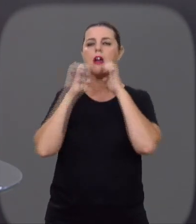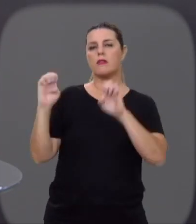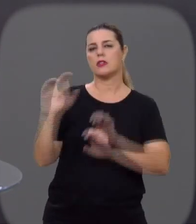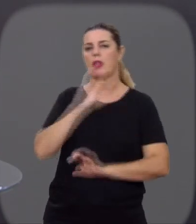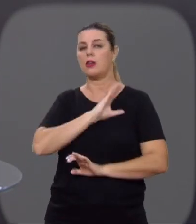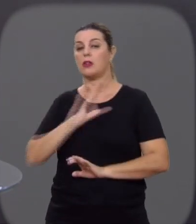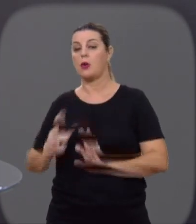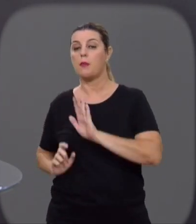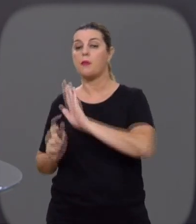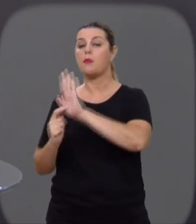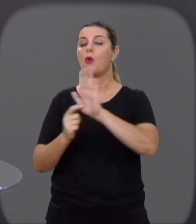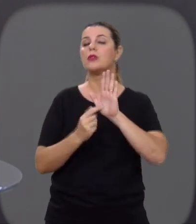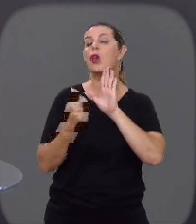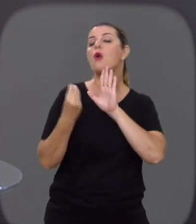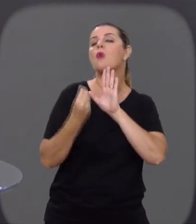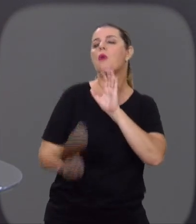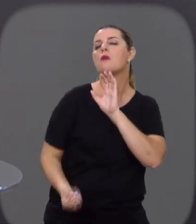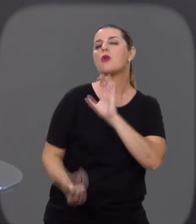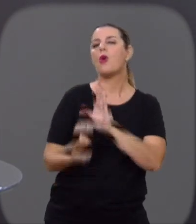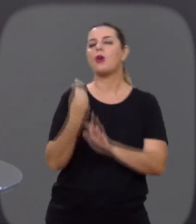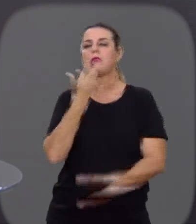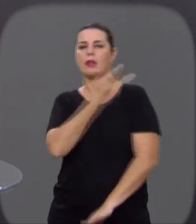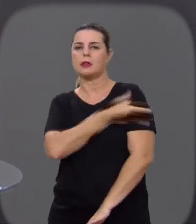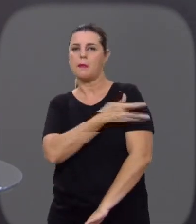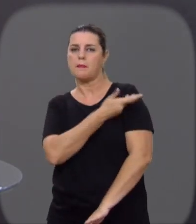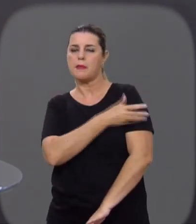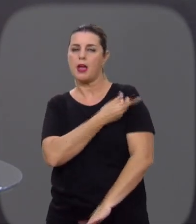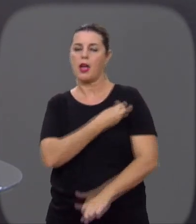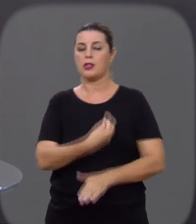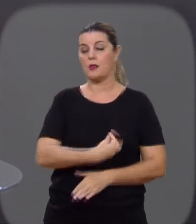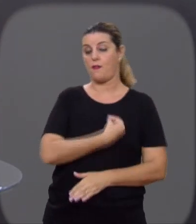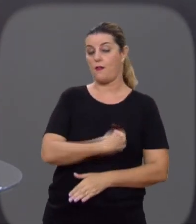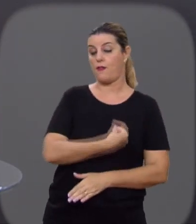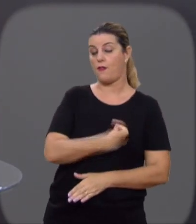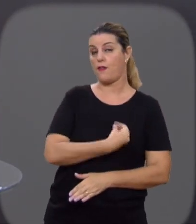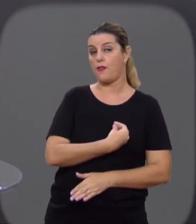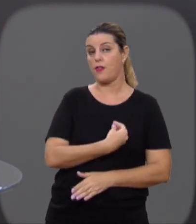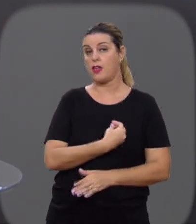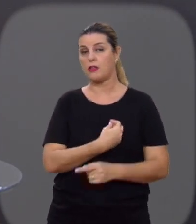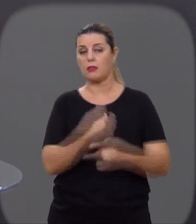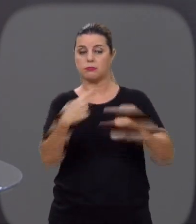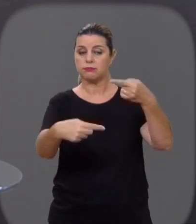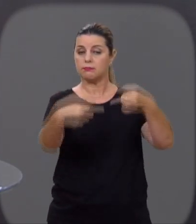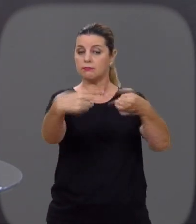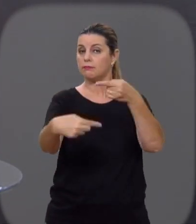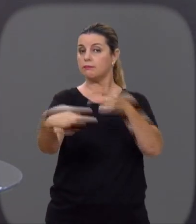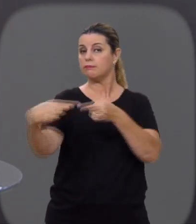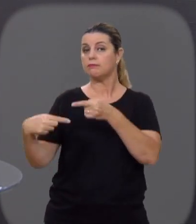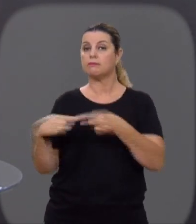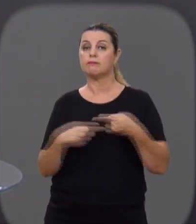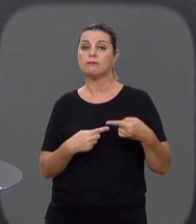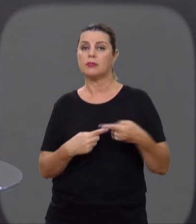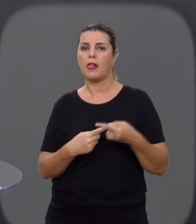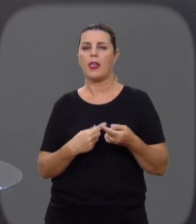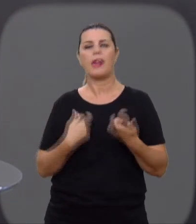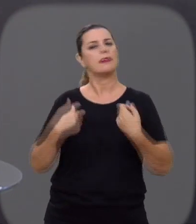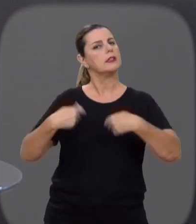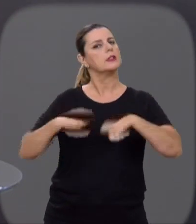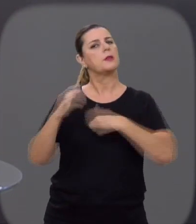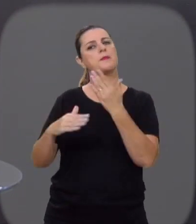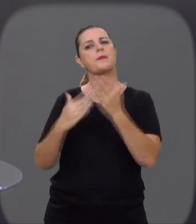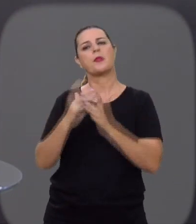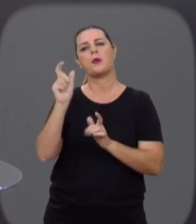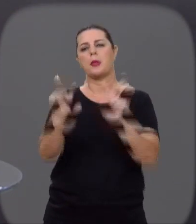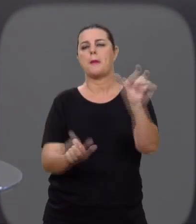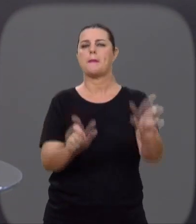Cristo, mostrar como isso funciona na prática, na vida, confrontar pecados, e é uma necessidade de todo ser humano,